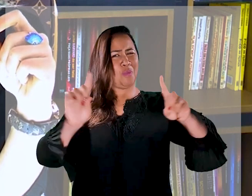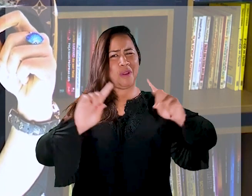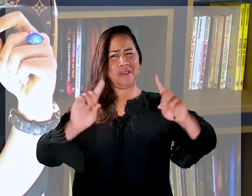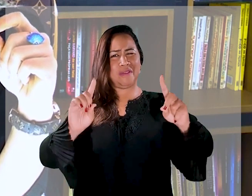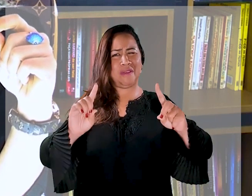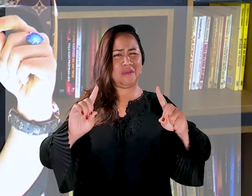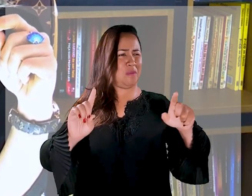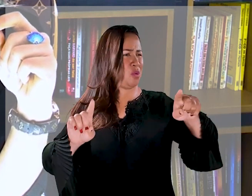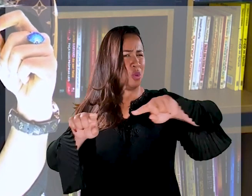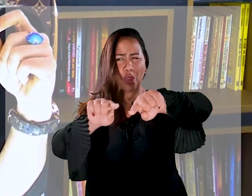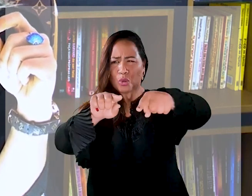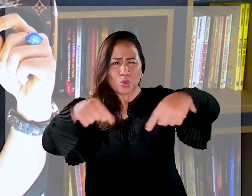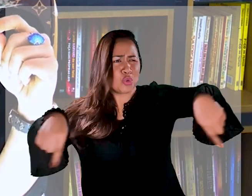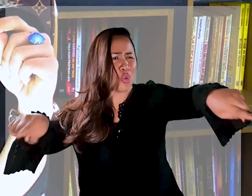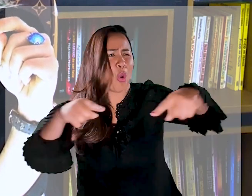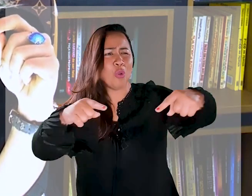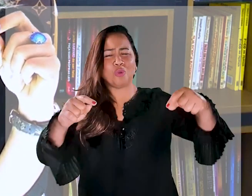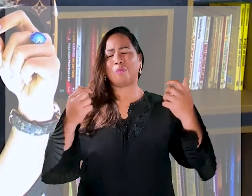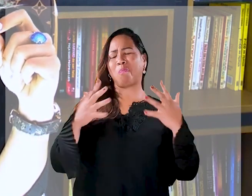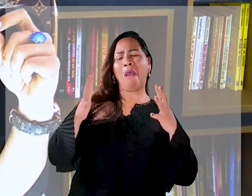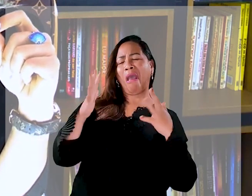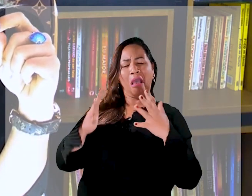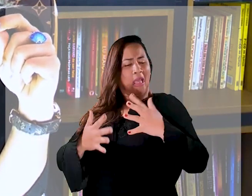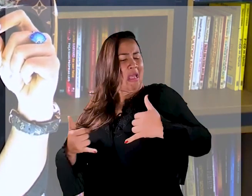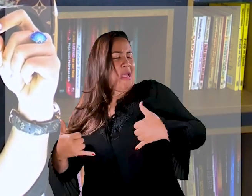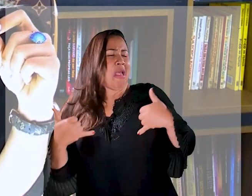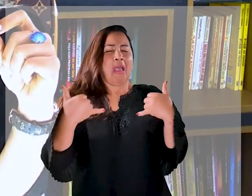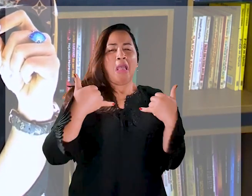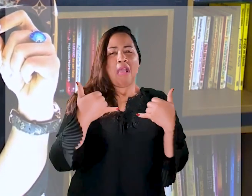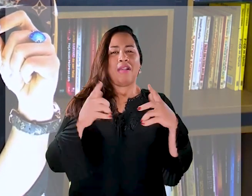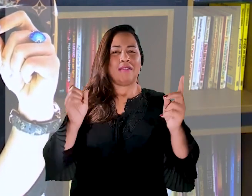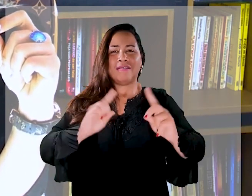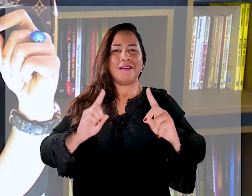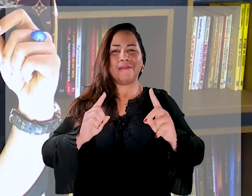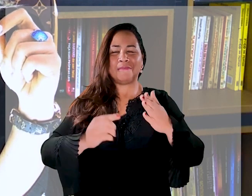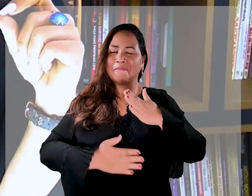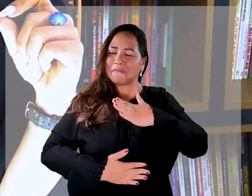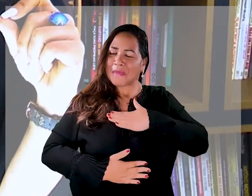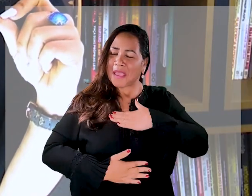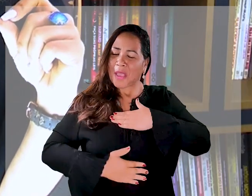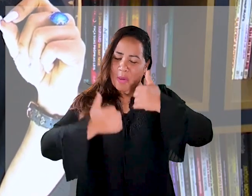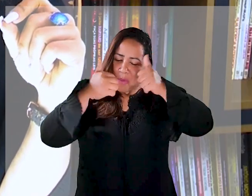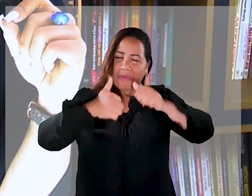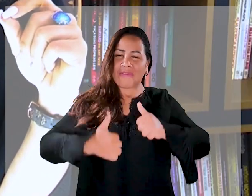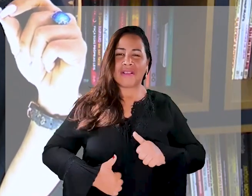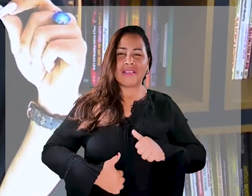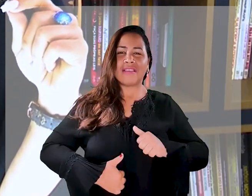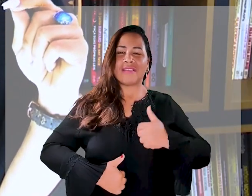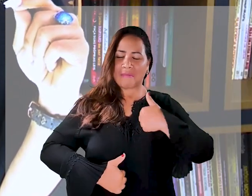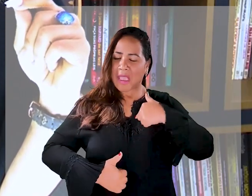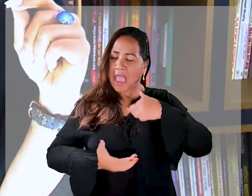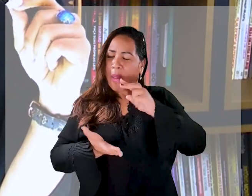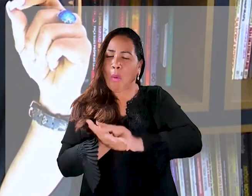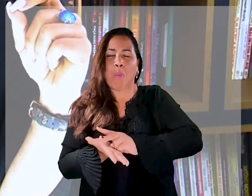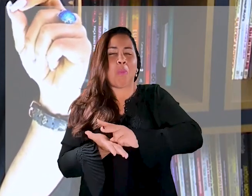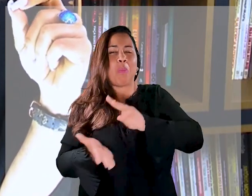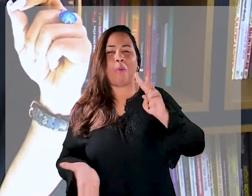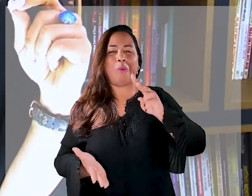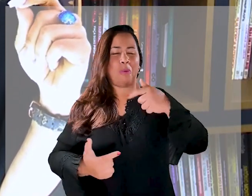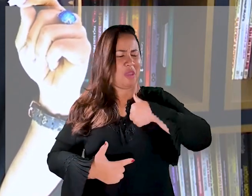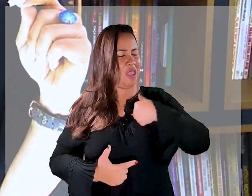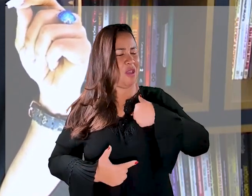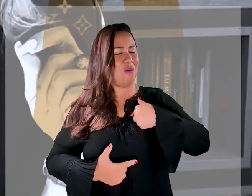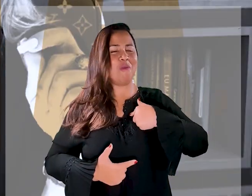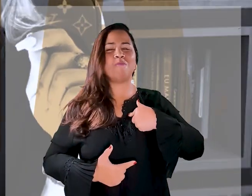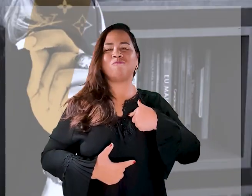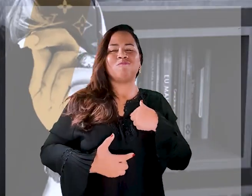reconhecimento, eu me reconheço. Eu não preciso que as pessoas me validam, eu me valido. E quando eu sinto isso, sai da frente, porque